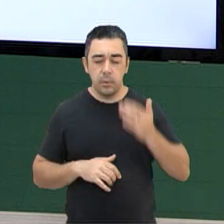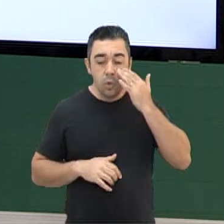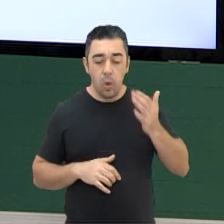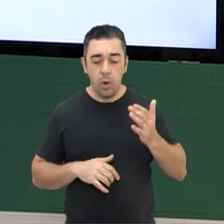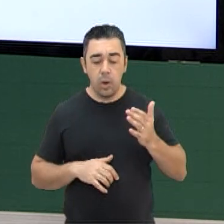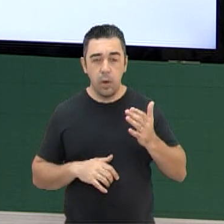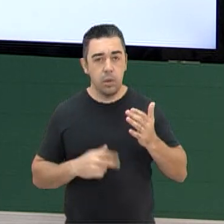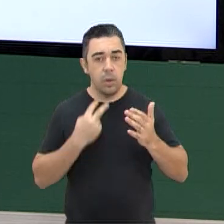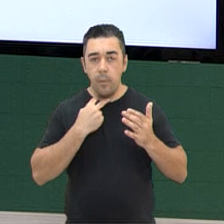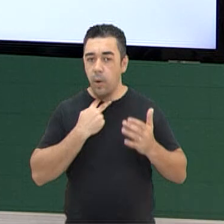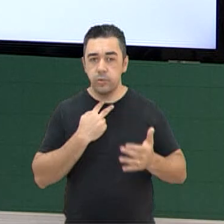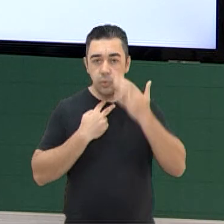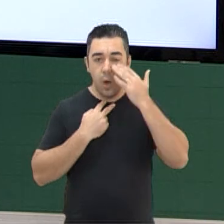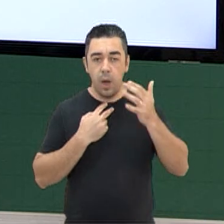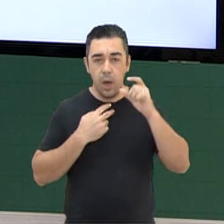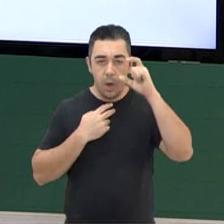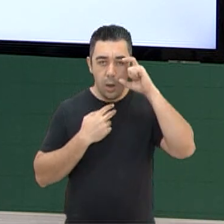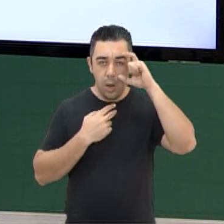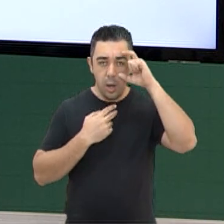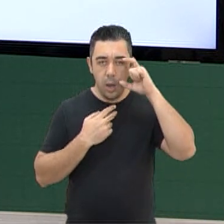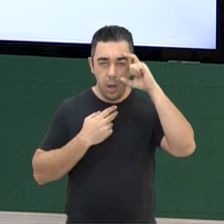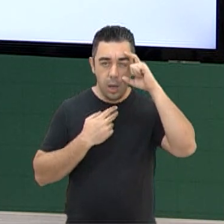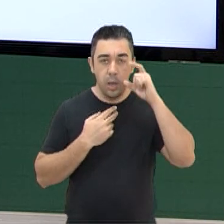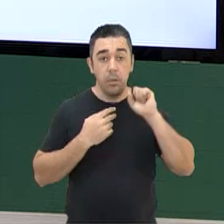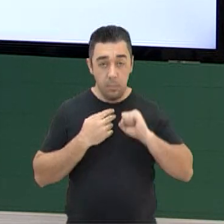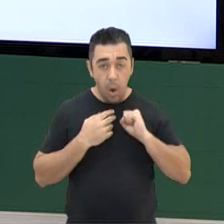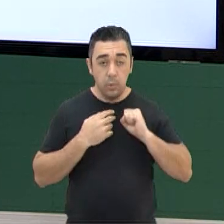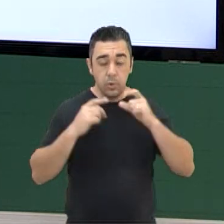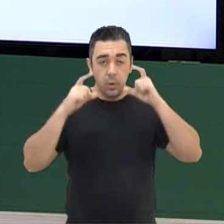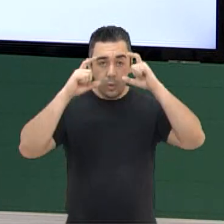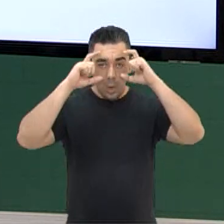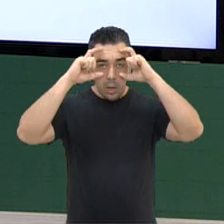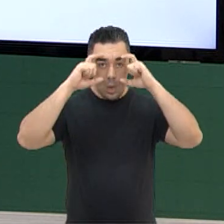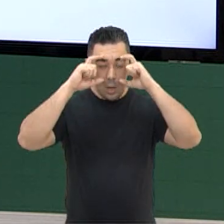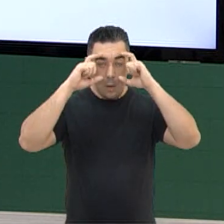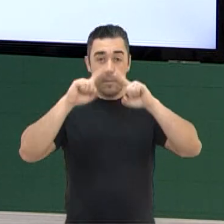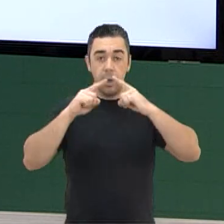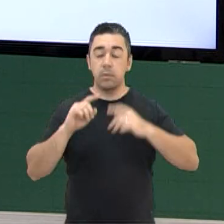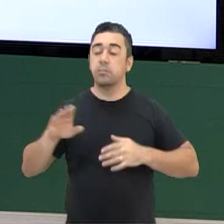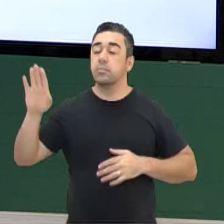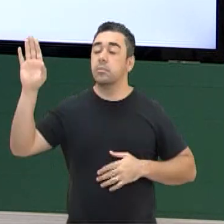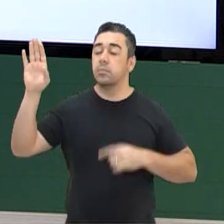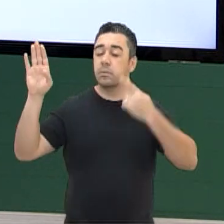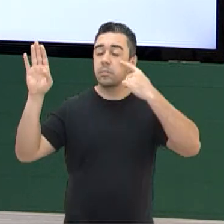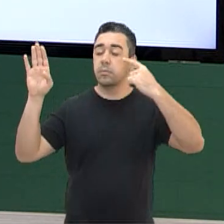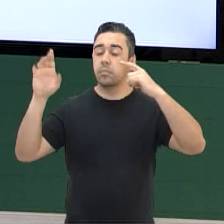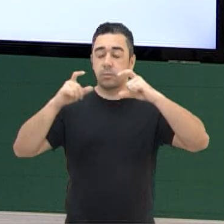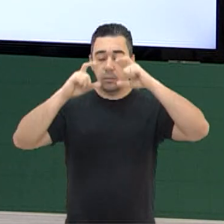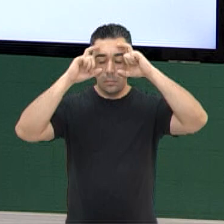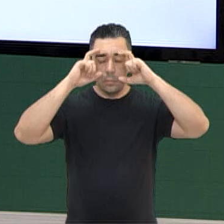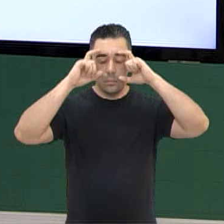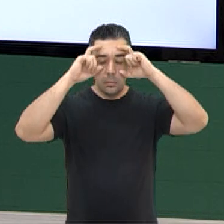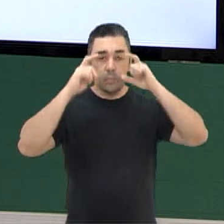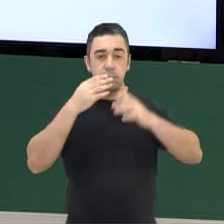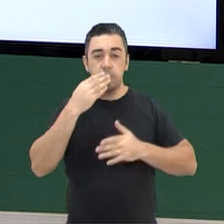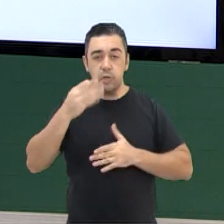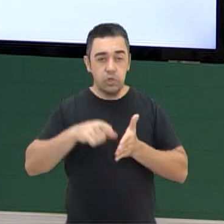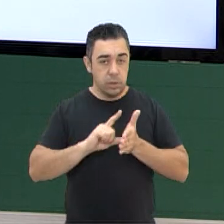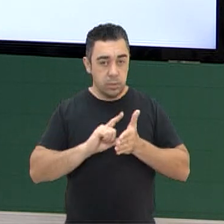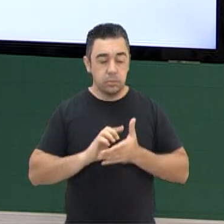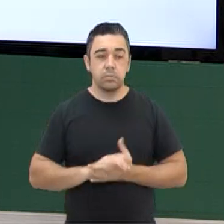dos juízes. Então, o atleta pode tocar nos óculos desde que ele tenha uma permissão anterior de um